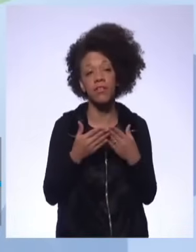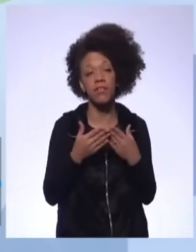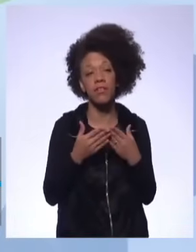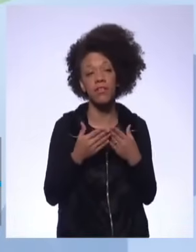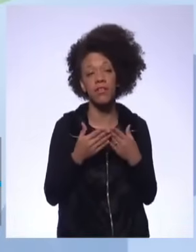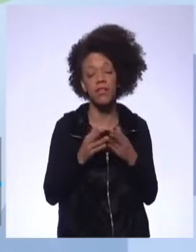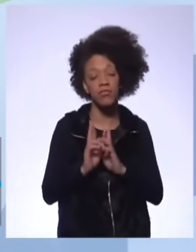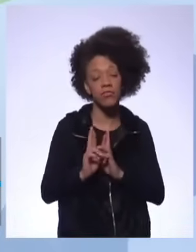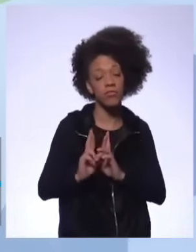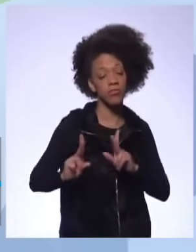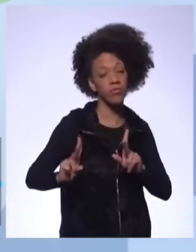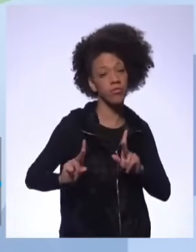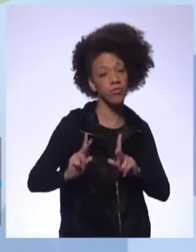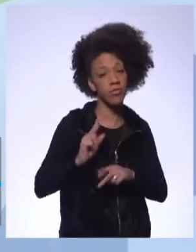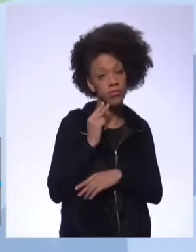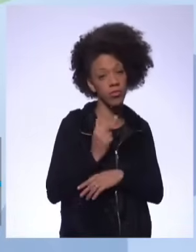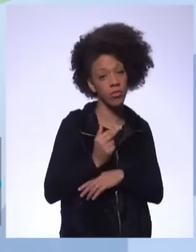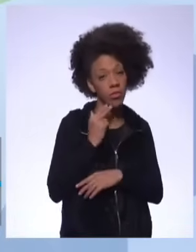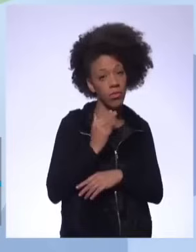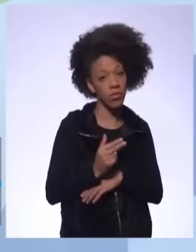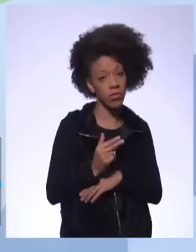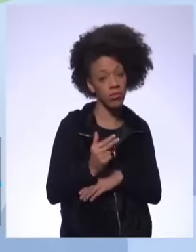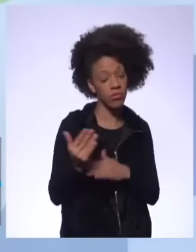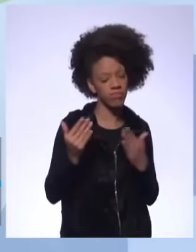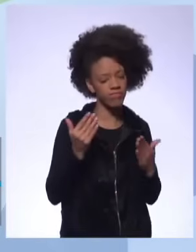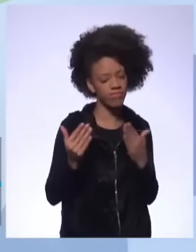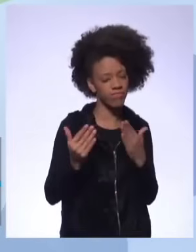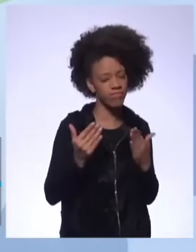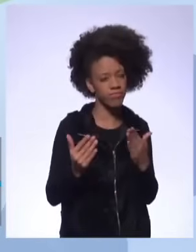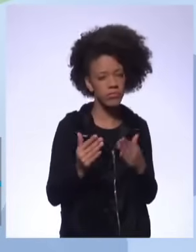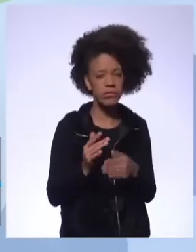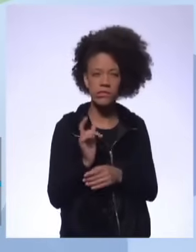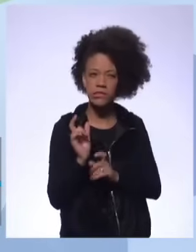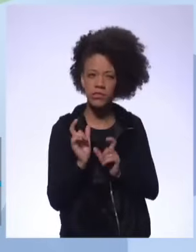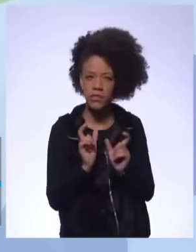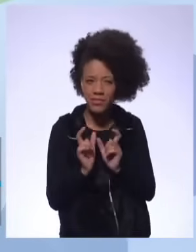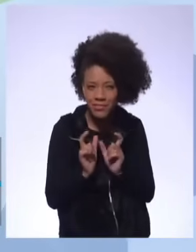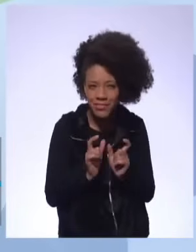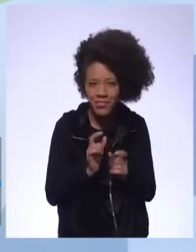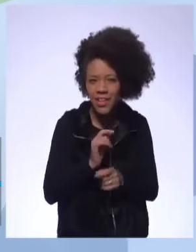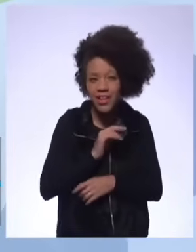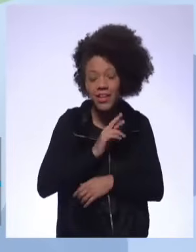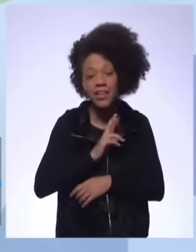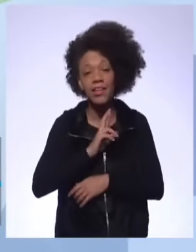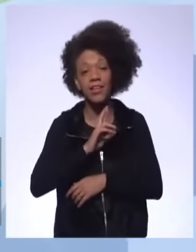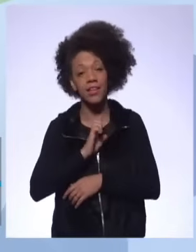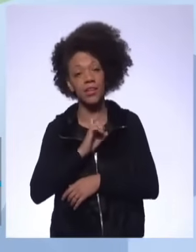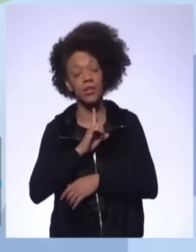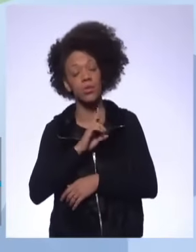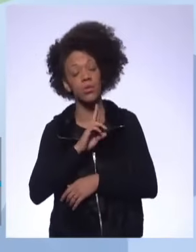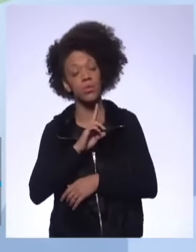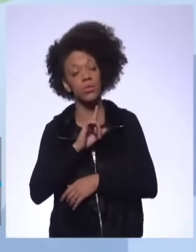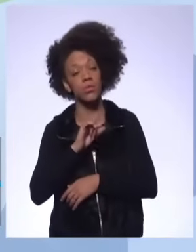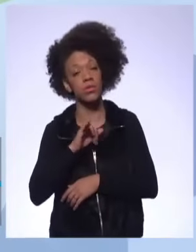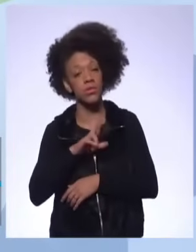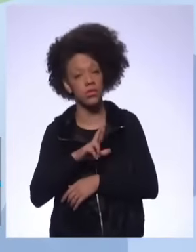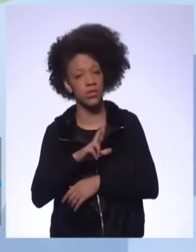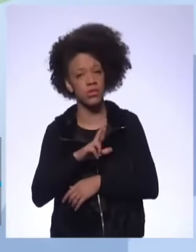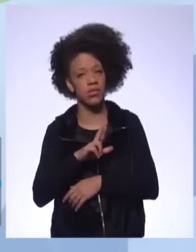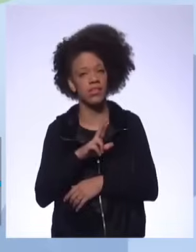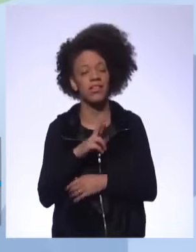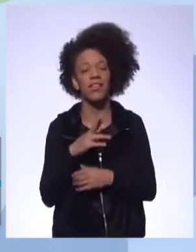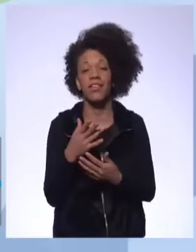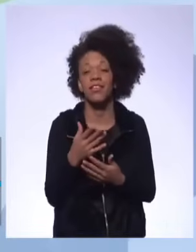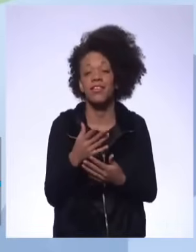de diferenciar cores. Eu acho que está com as palavrinhas dela, né? Sim. Então isso é muito bacana, porque ela pegou a essência do